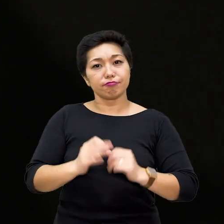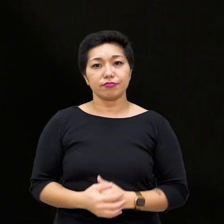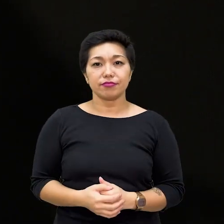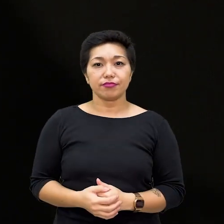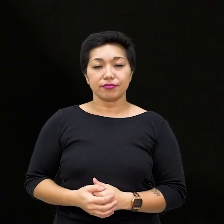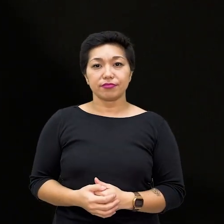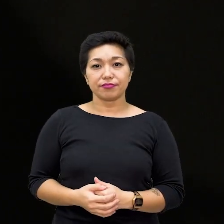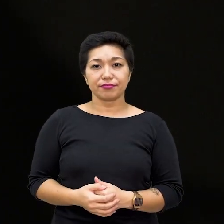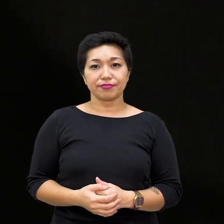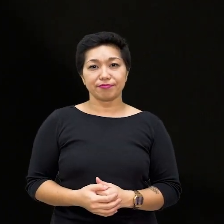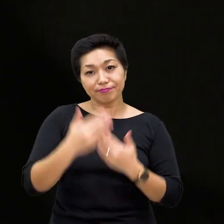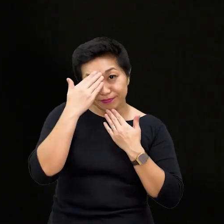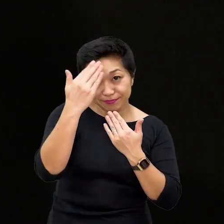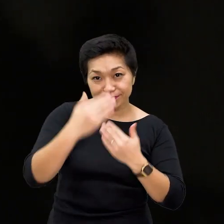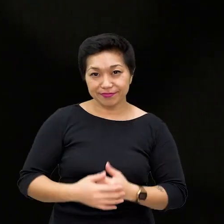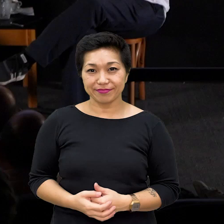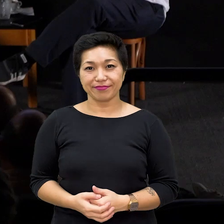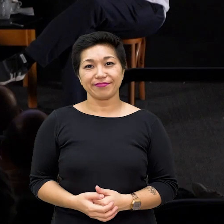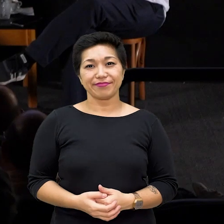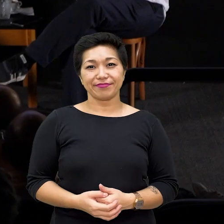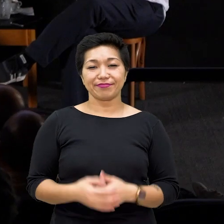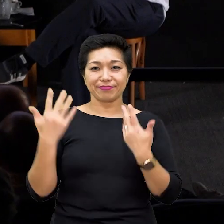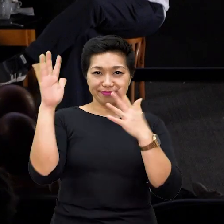certeza. Bom, é isso. Obrigada.